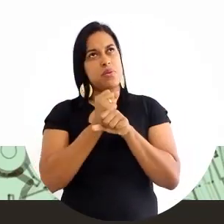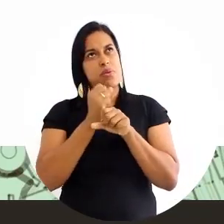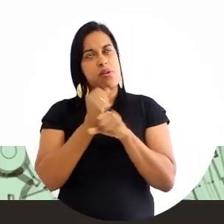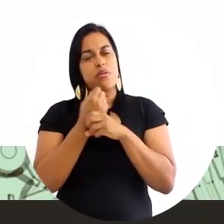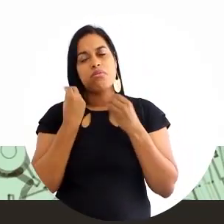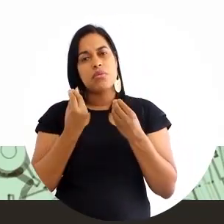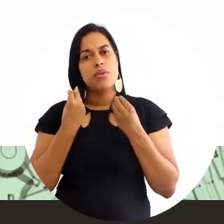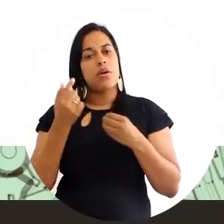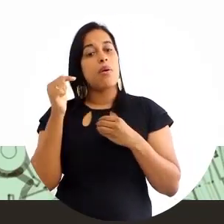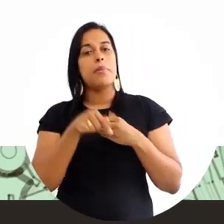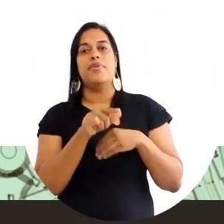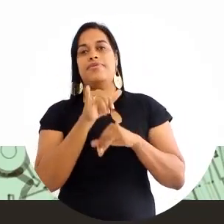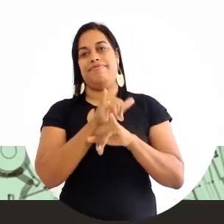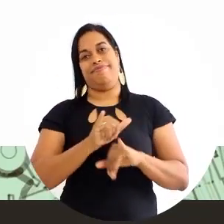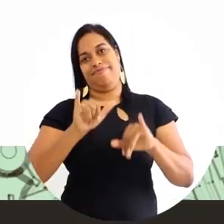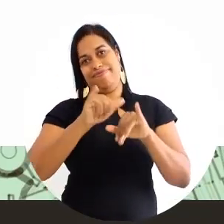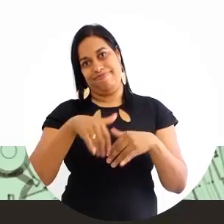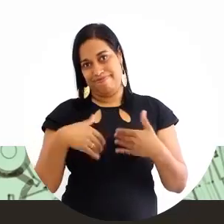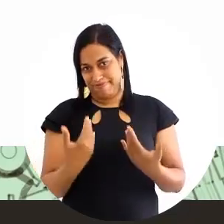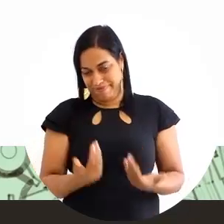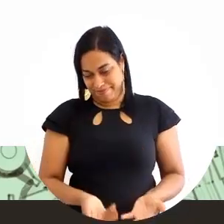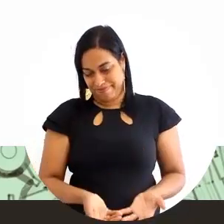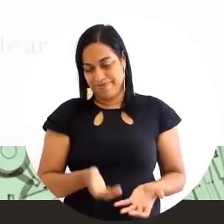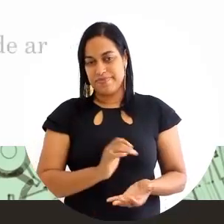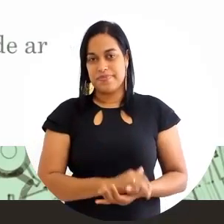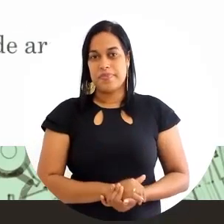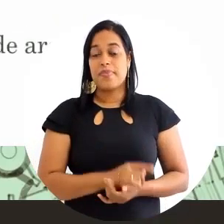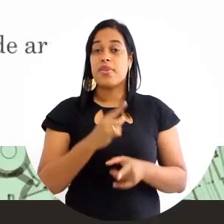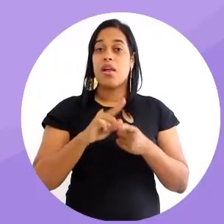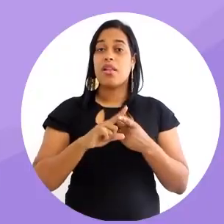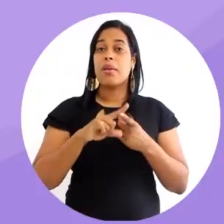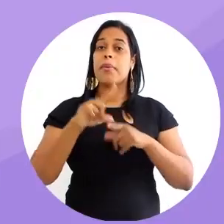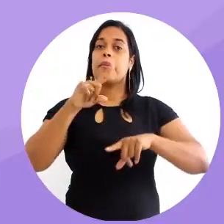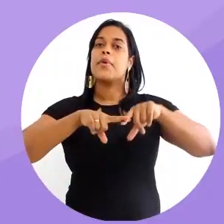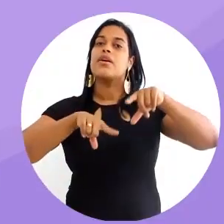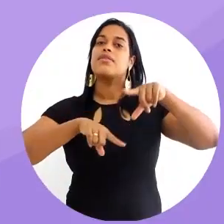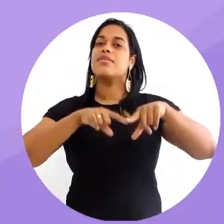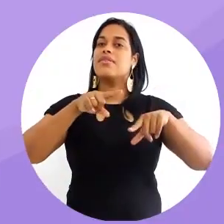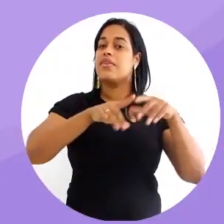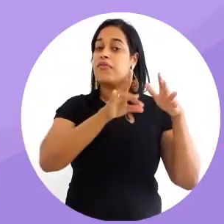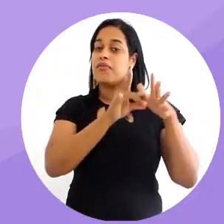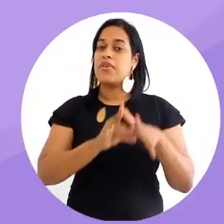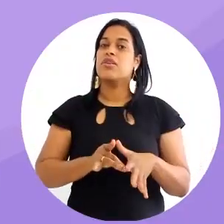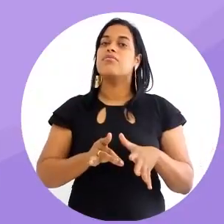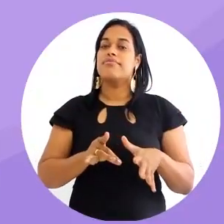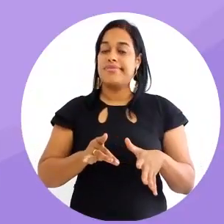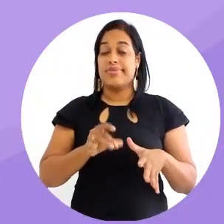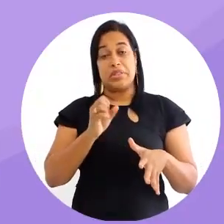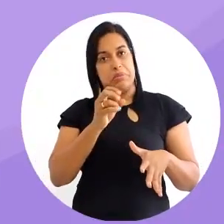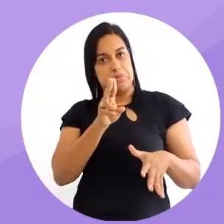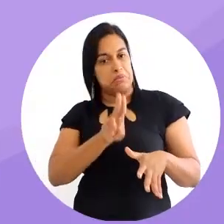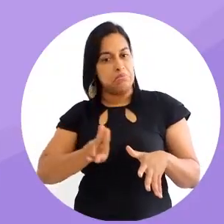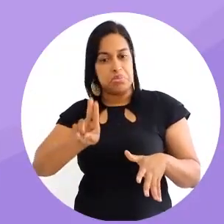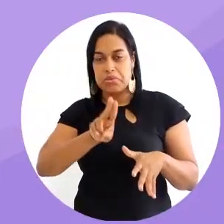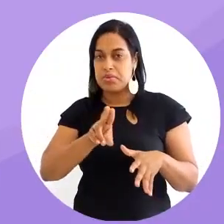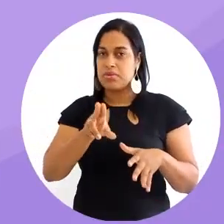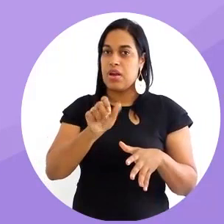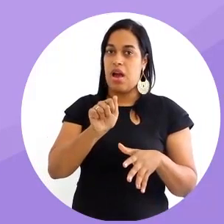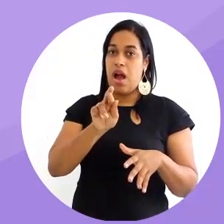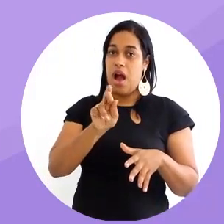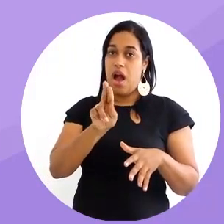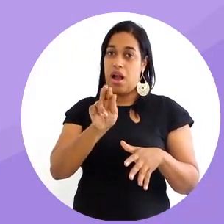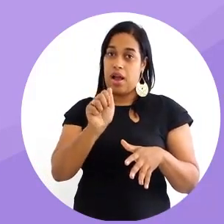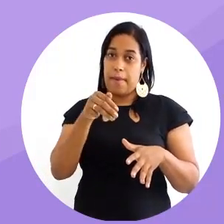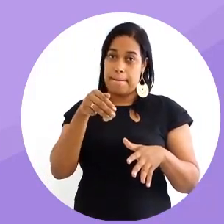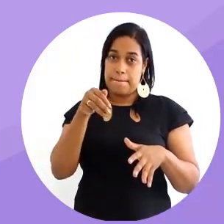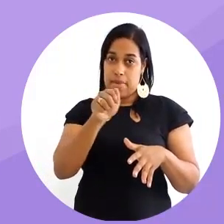fazer o cálculo com base nessa informação. E ainda, com relação ao material fixador, se você vai usar